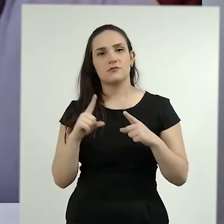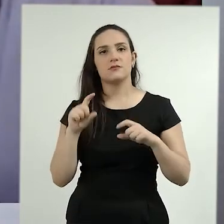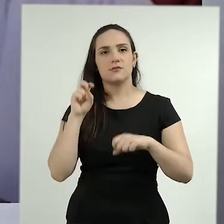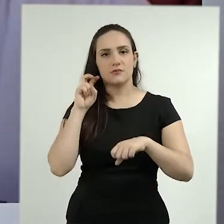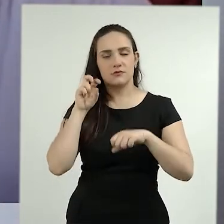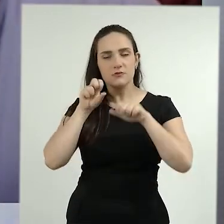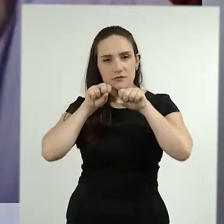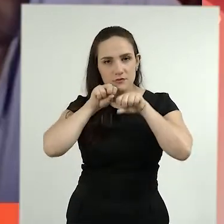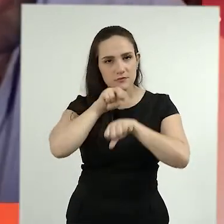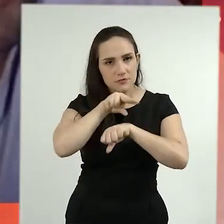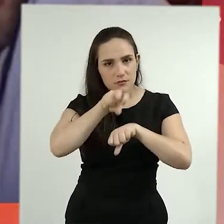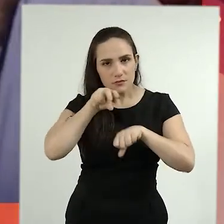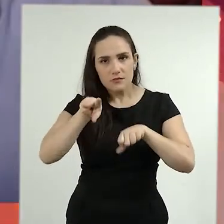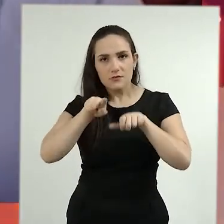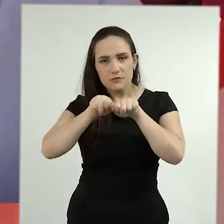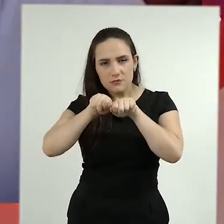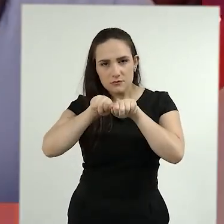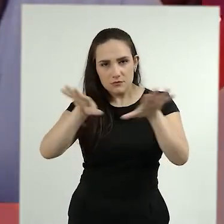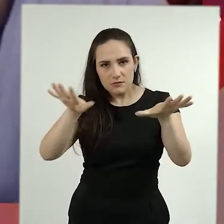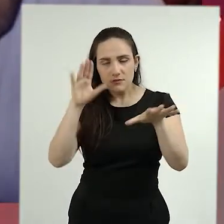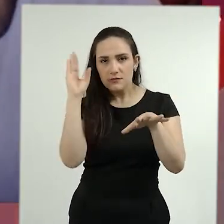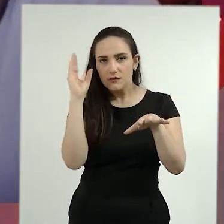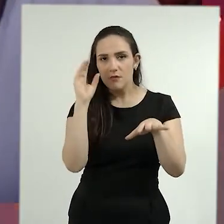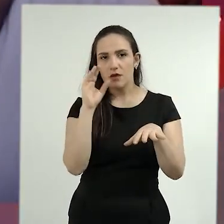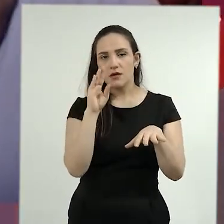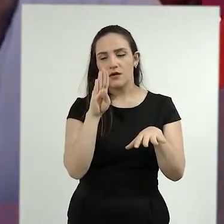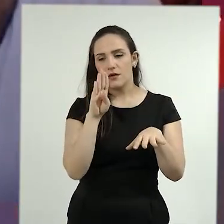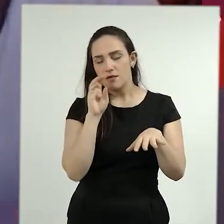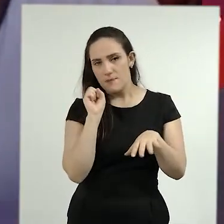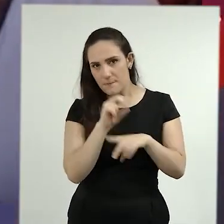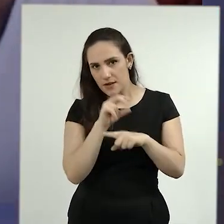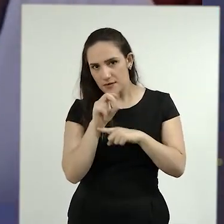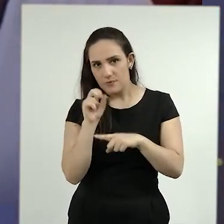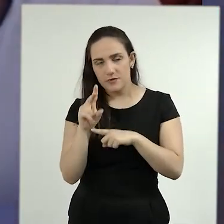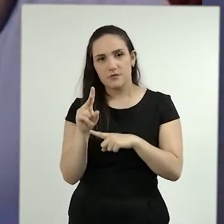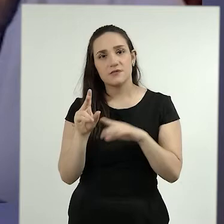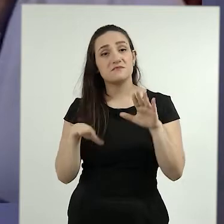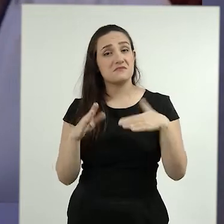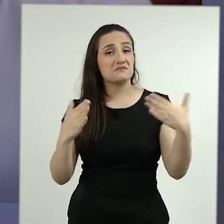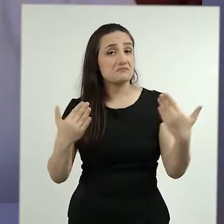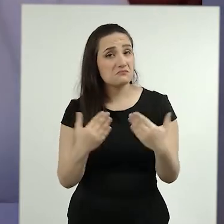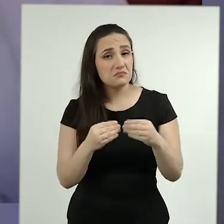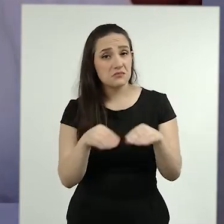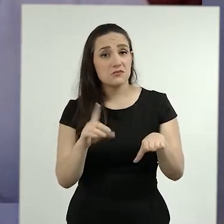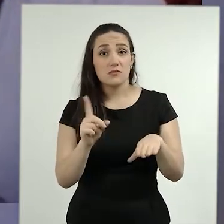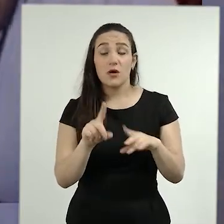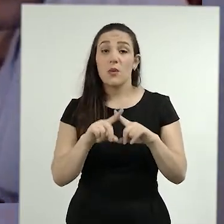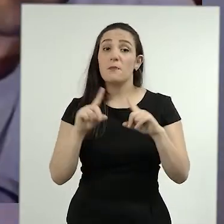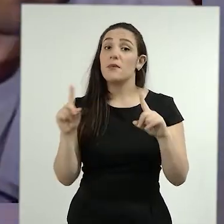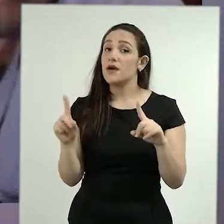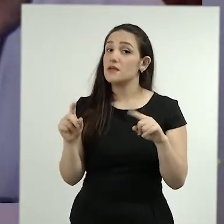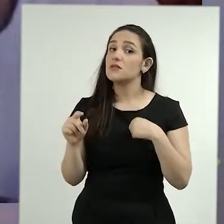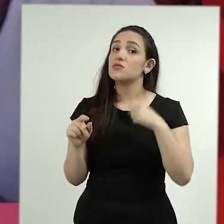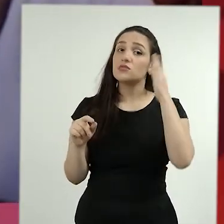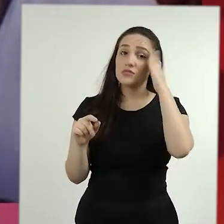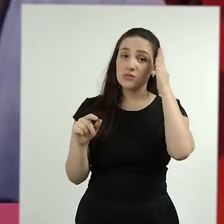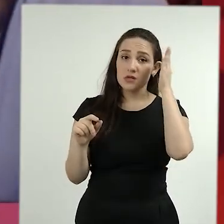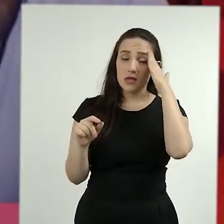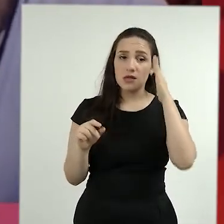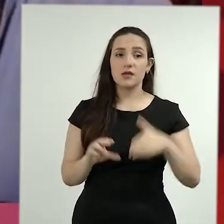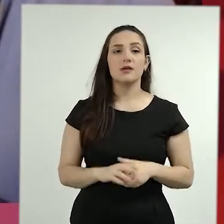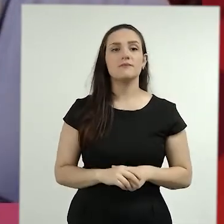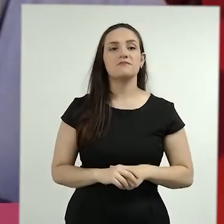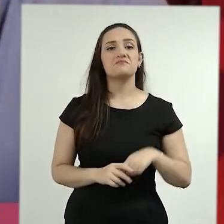bactérias, fungos que ocorrem nessas populações que estão sendo monitorados, que a princípio não causam impacto para a população, mas que a